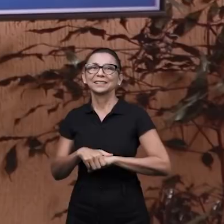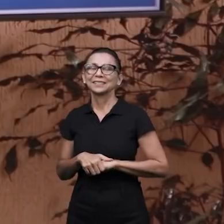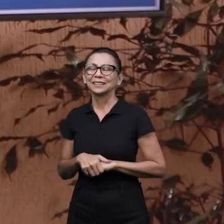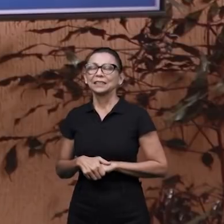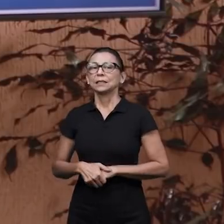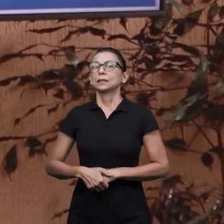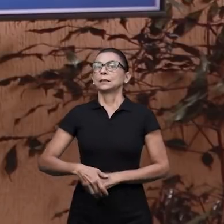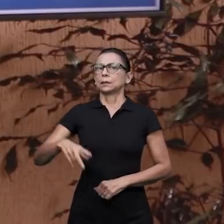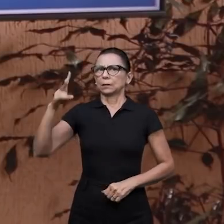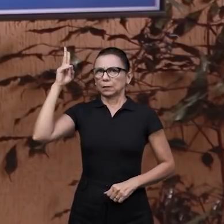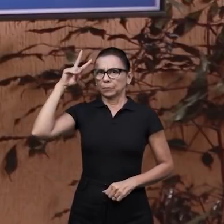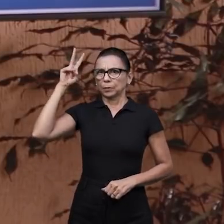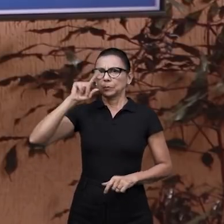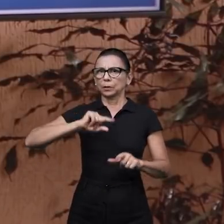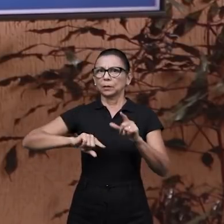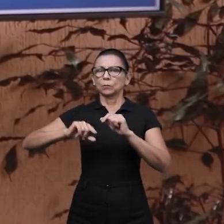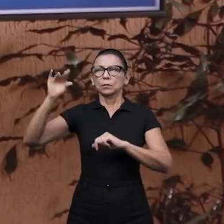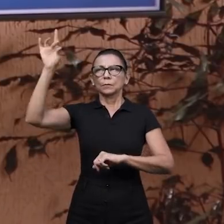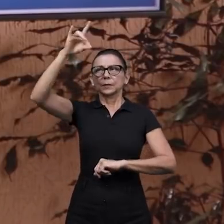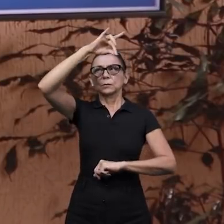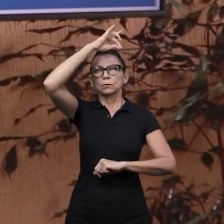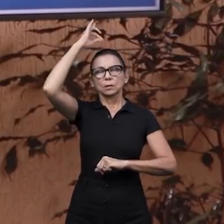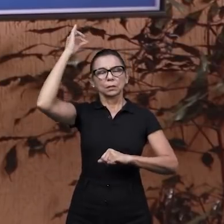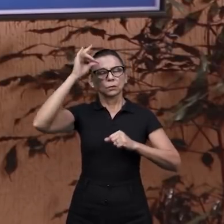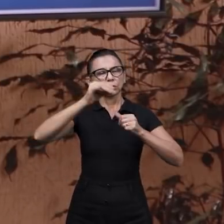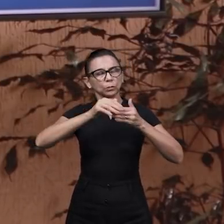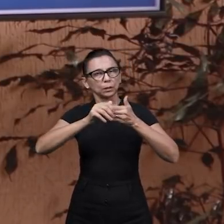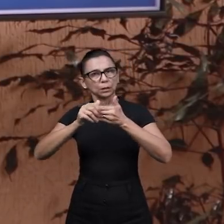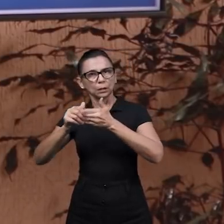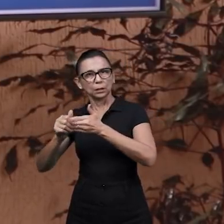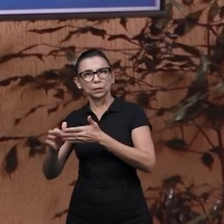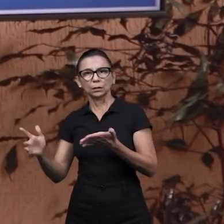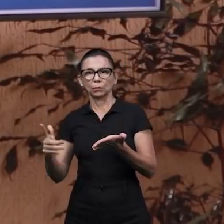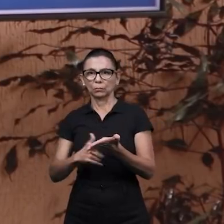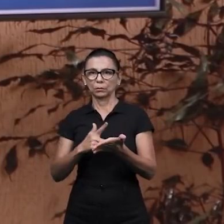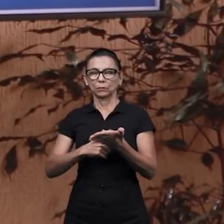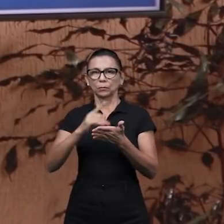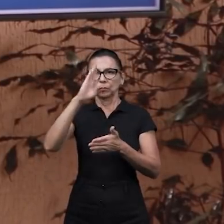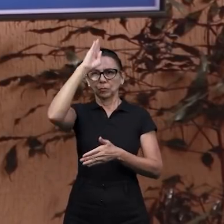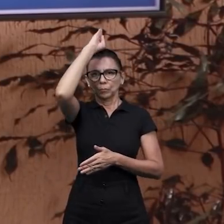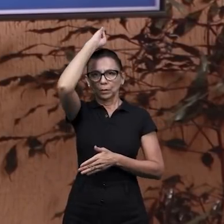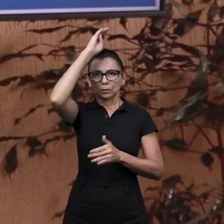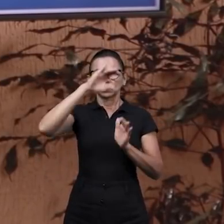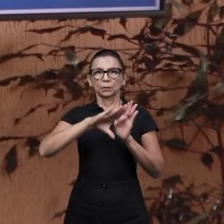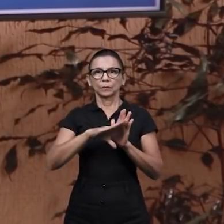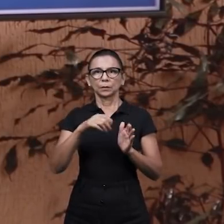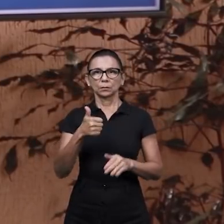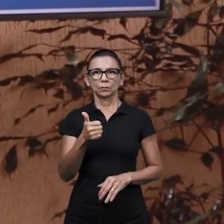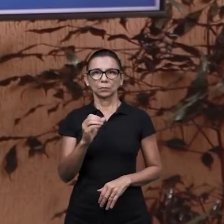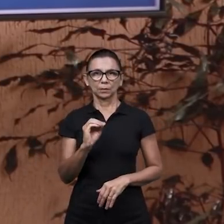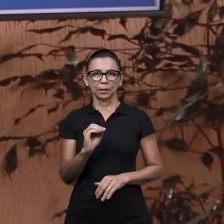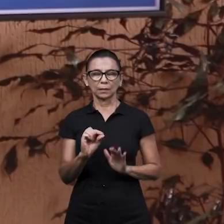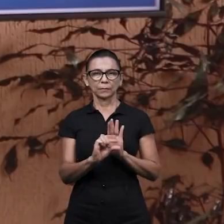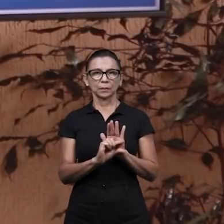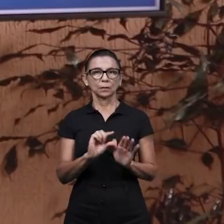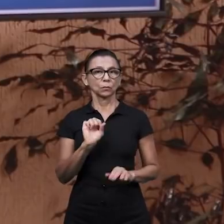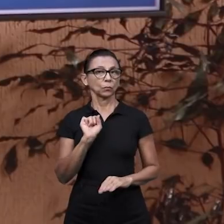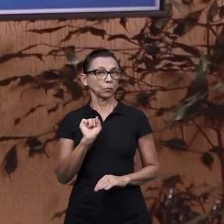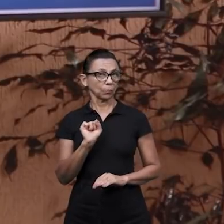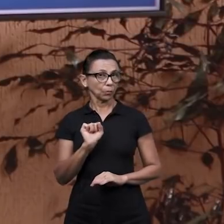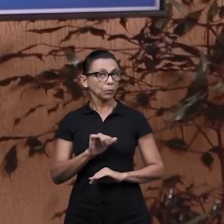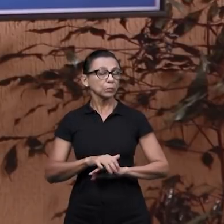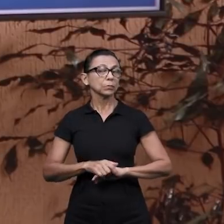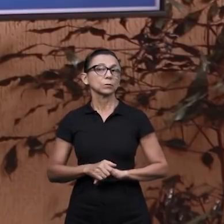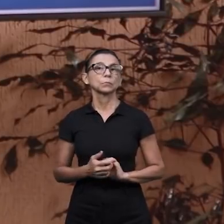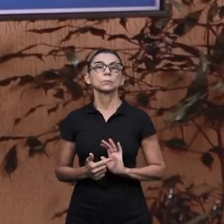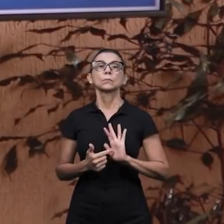na direção do Espírito Santo. Então, Romanos 10:8 nos fala isso. Porém, que se diz? A palavra,